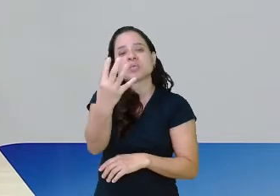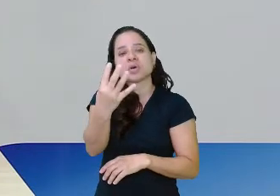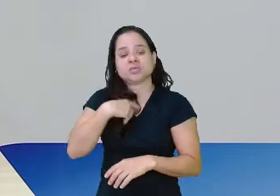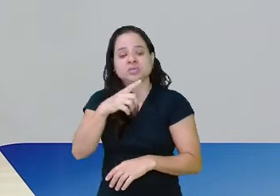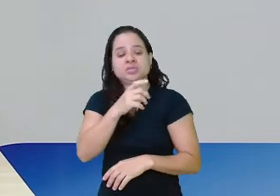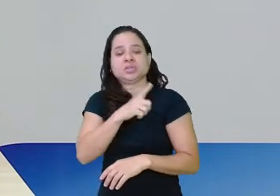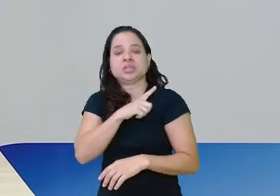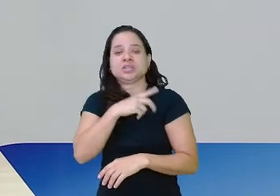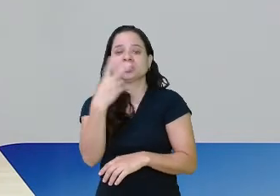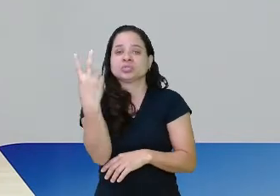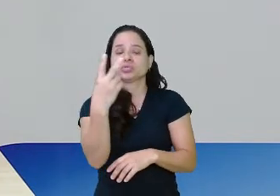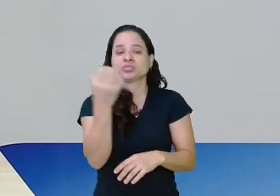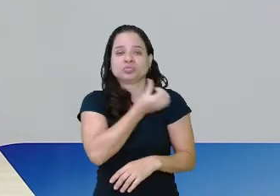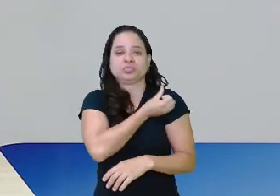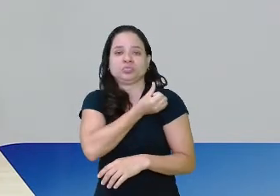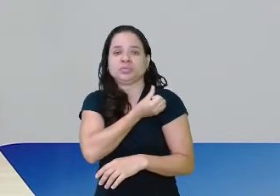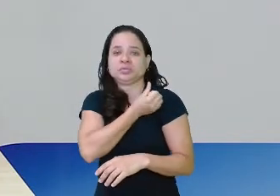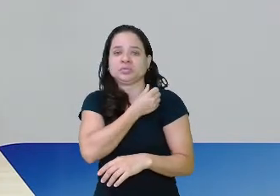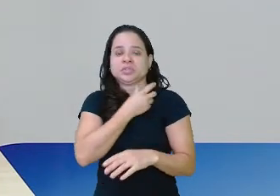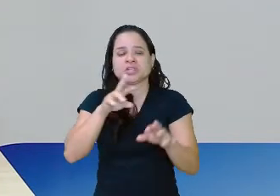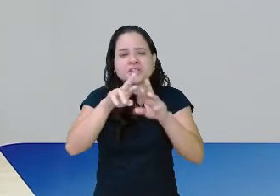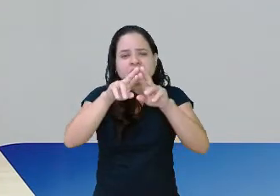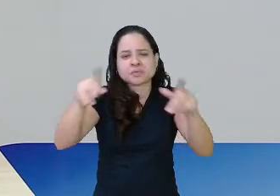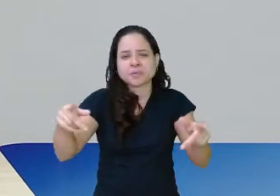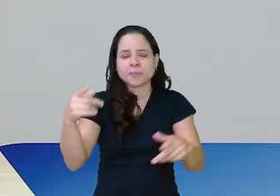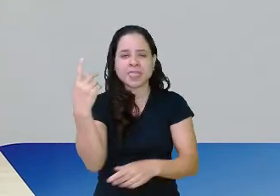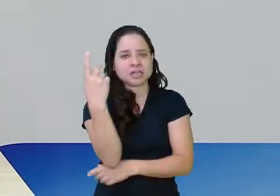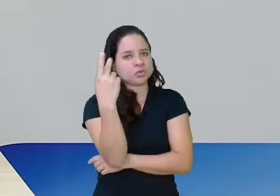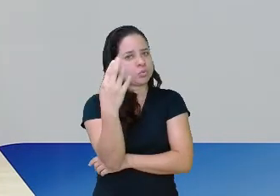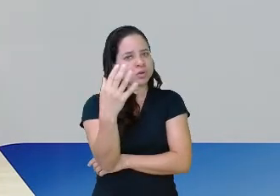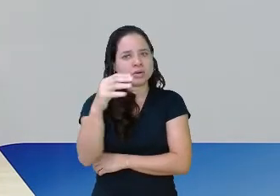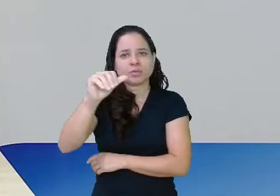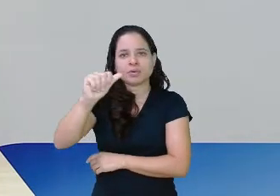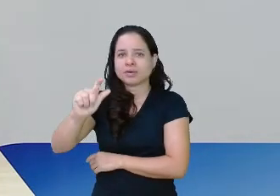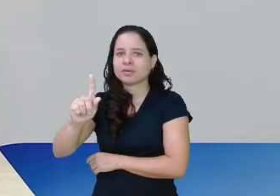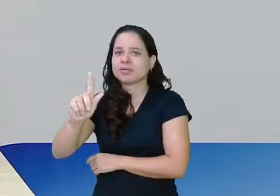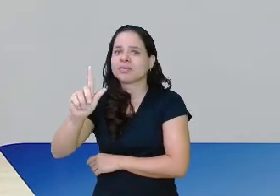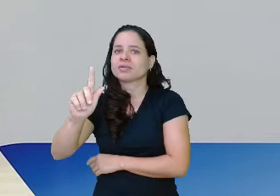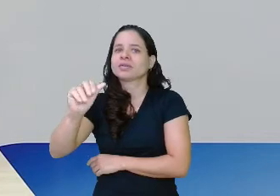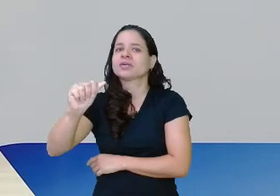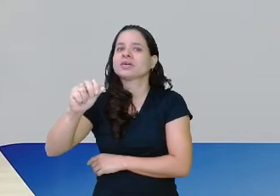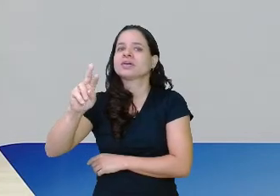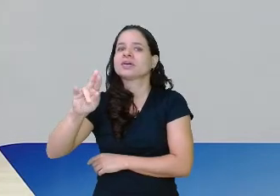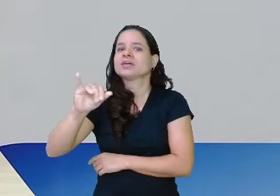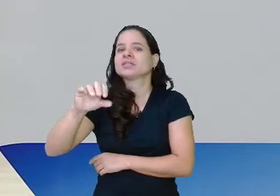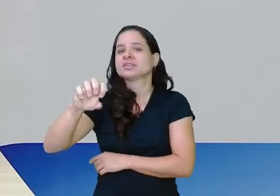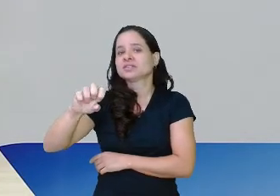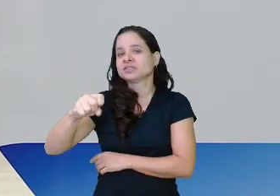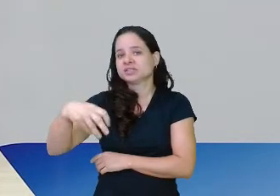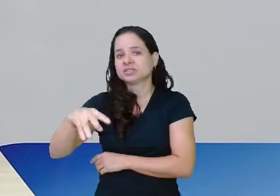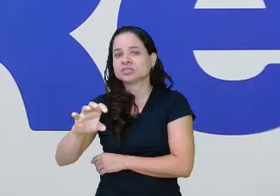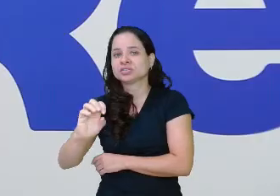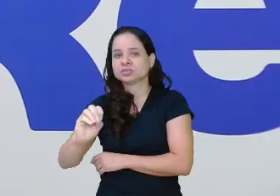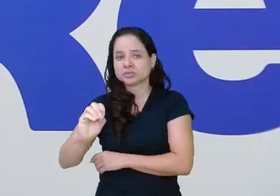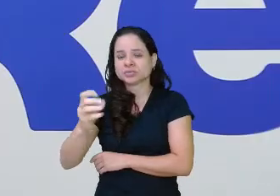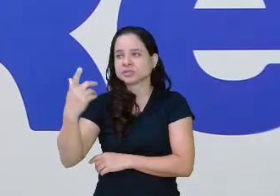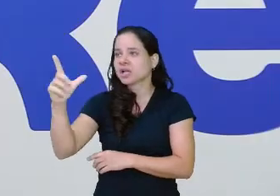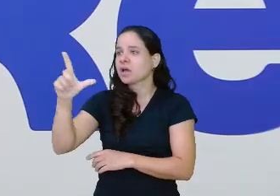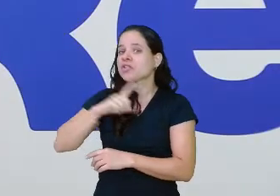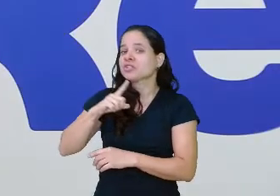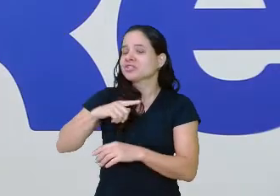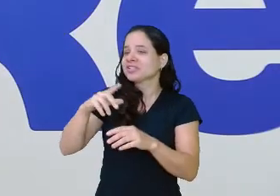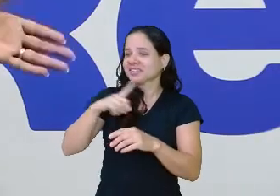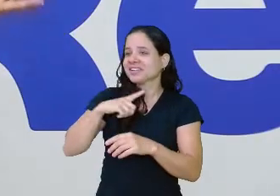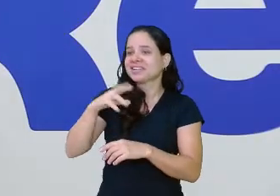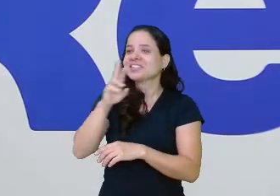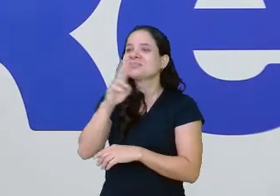dois números diferentes com os mesmos algarismos. E agora, tem resposta, professora? Não, ainda não. Calma,